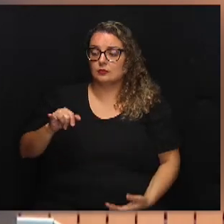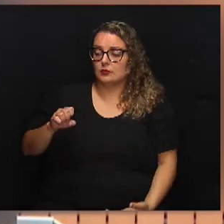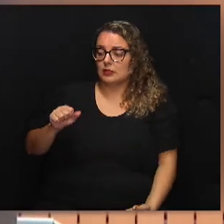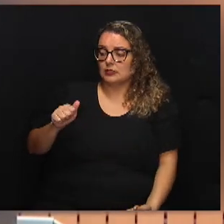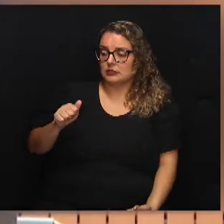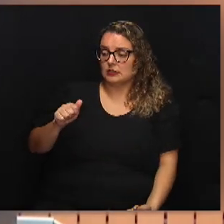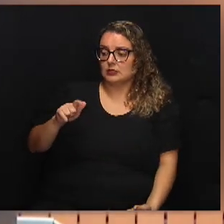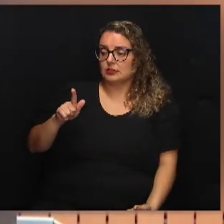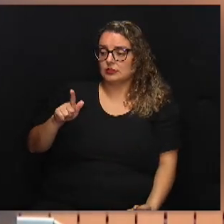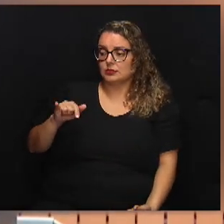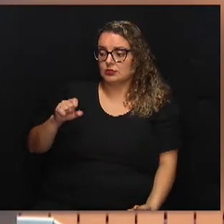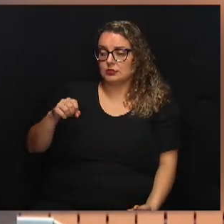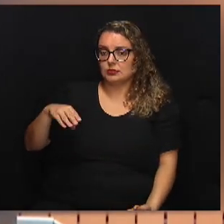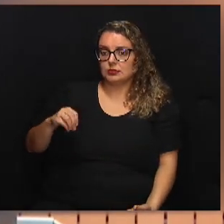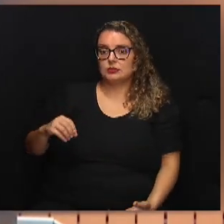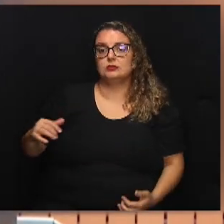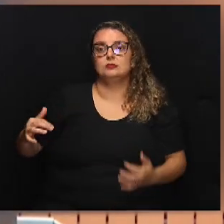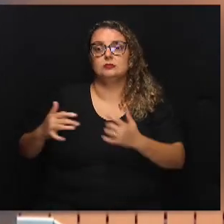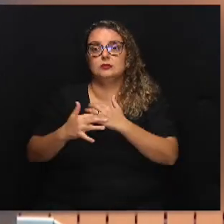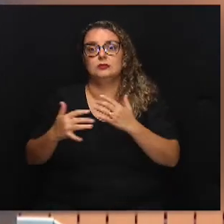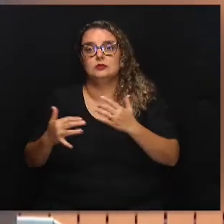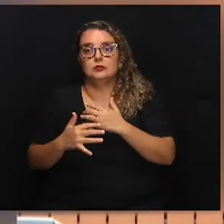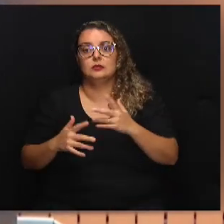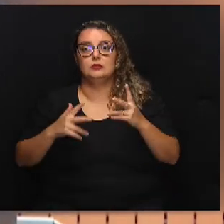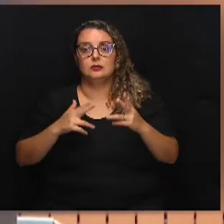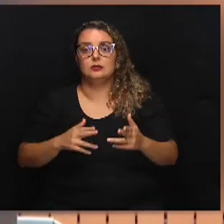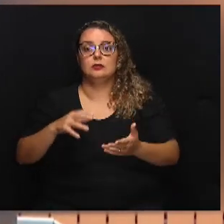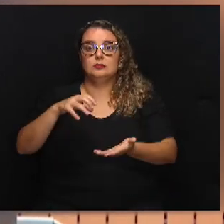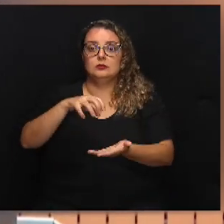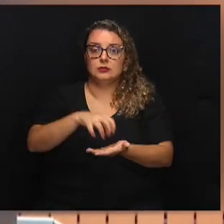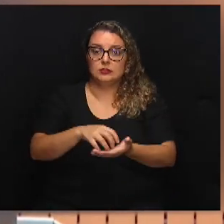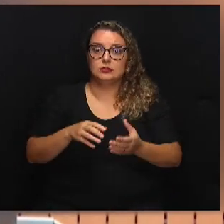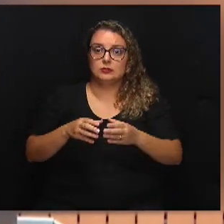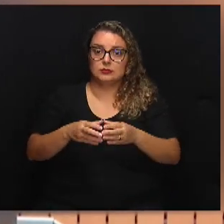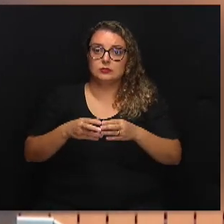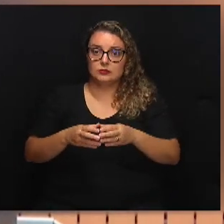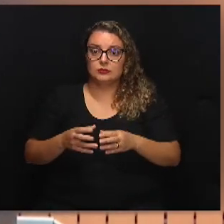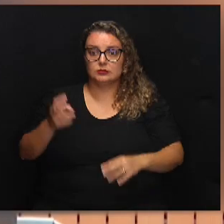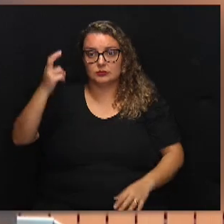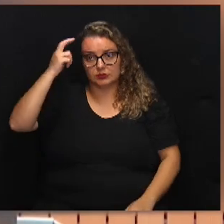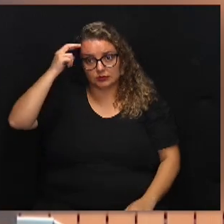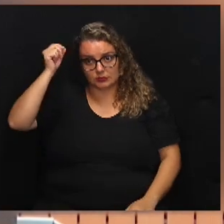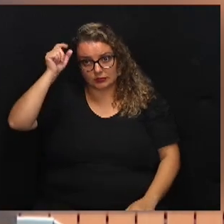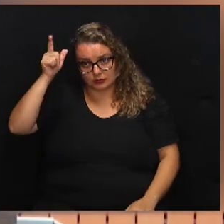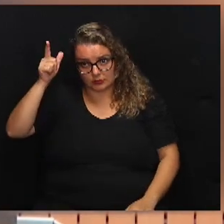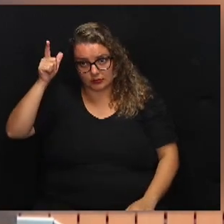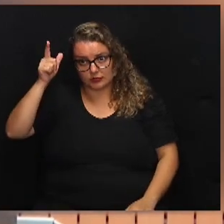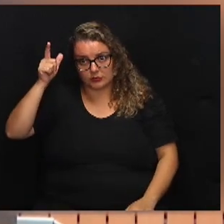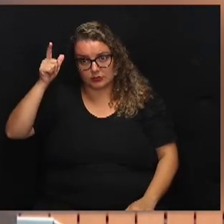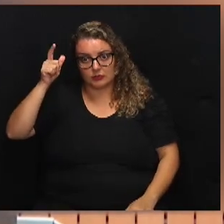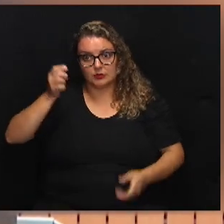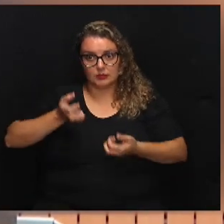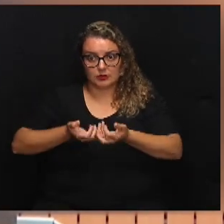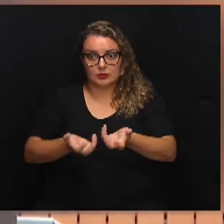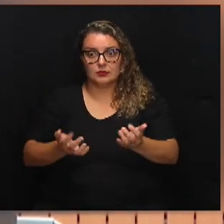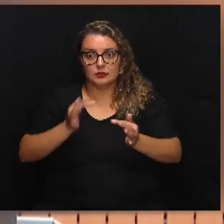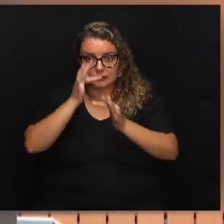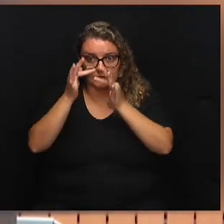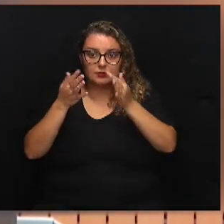paisagismo urbanístico, como o Centro de Convivência Cultural, aquele jardim que está